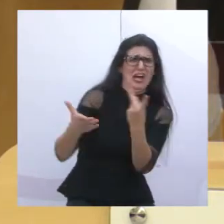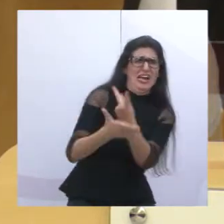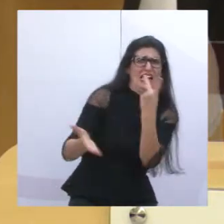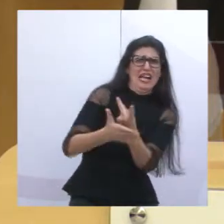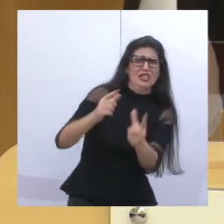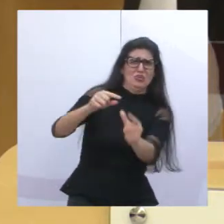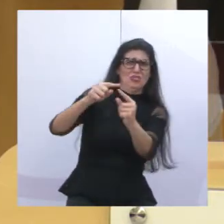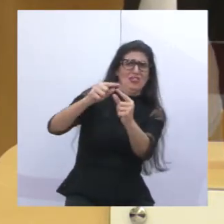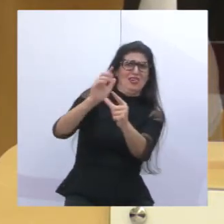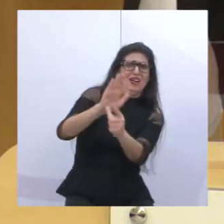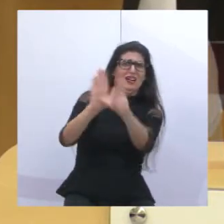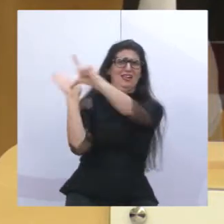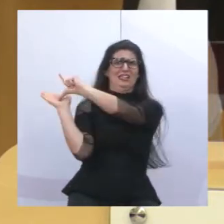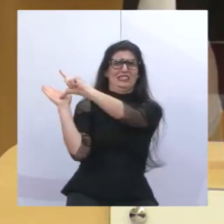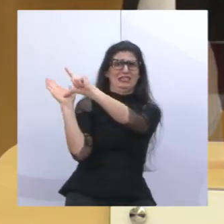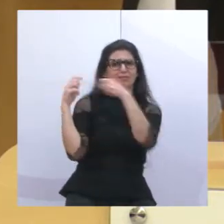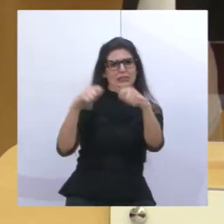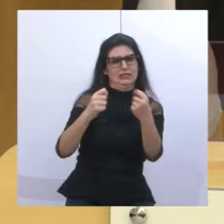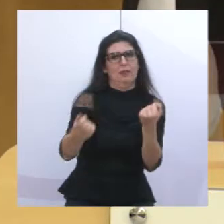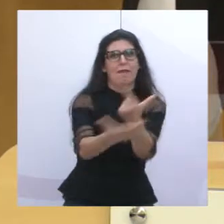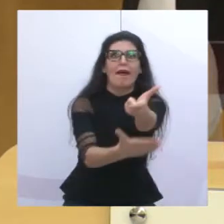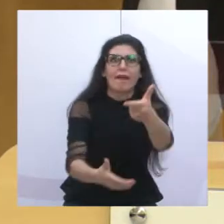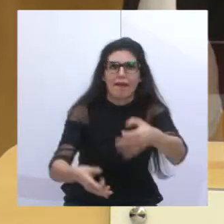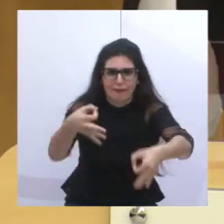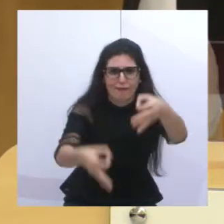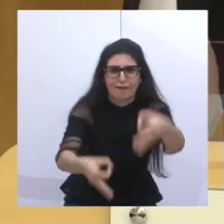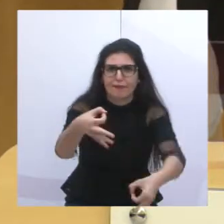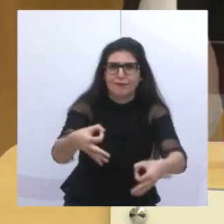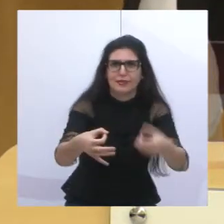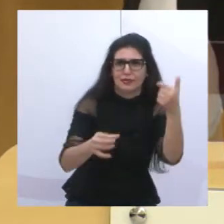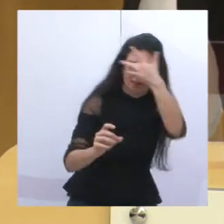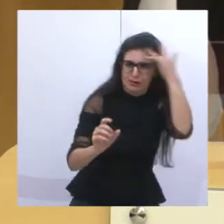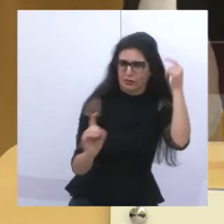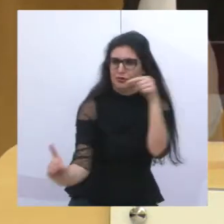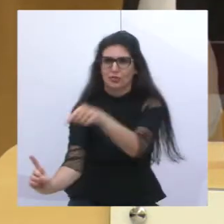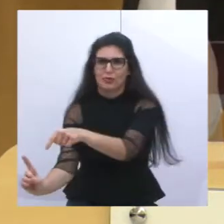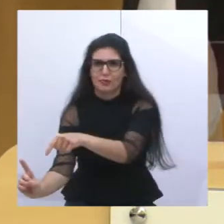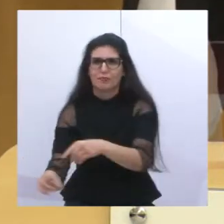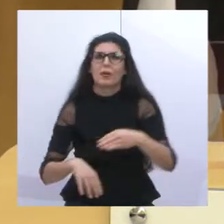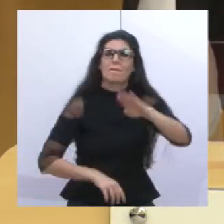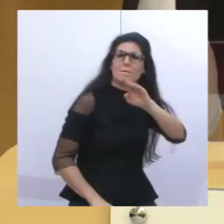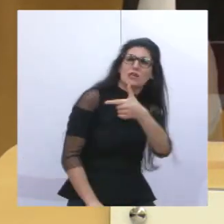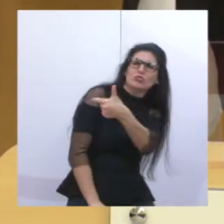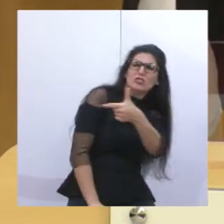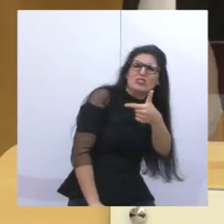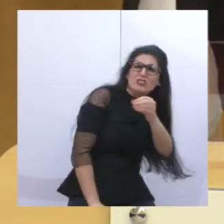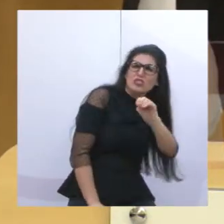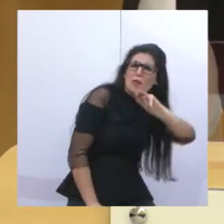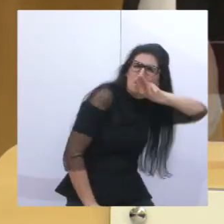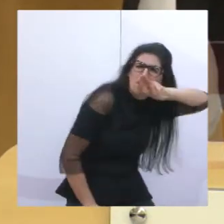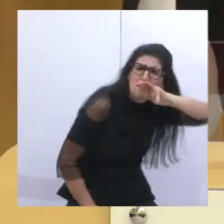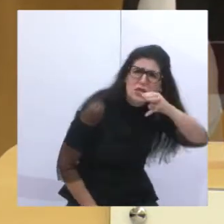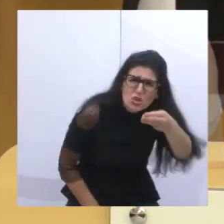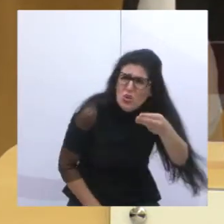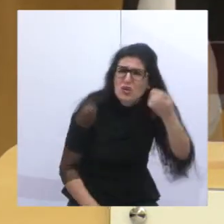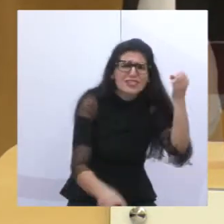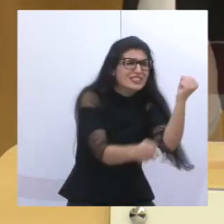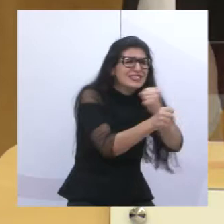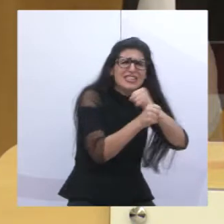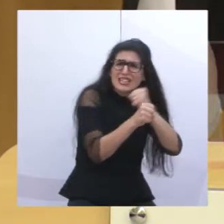isso? Primeiro, R$600 mil por dia na saúde, mais de R$220 milhões por